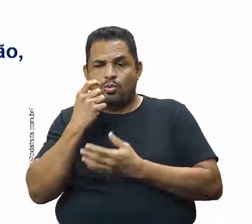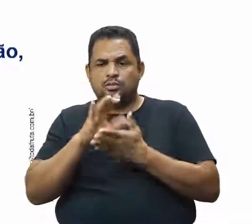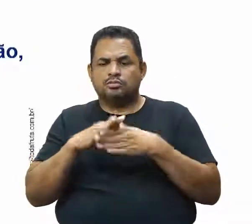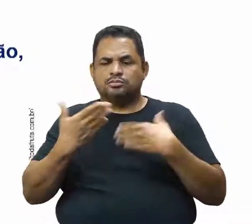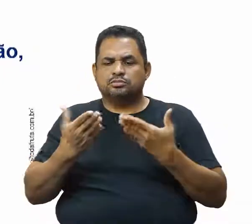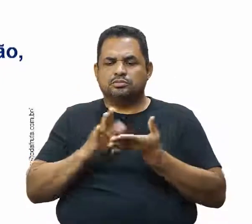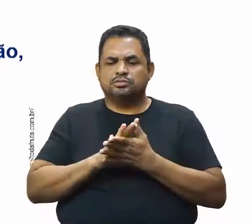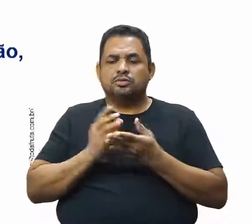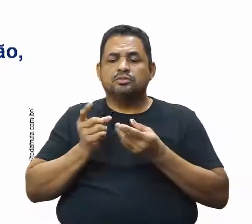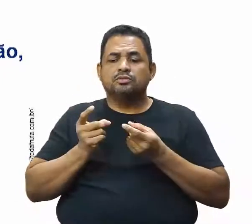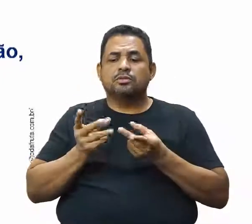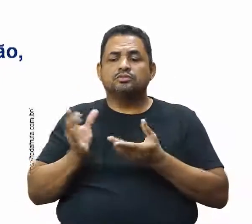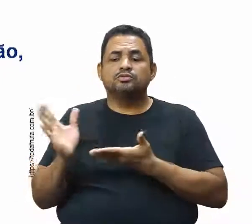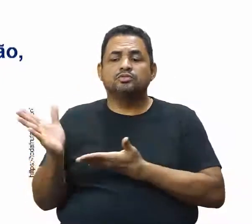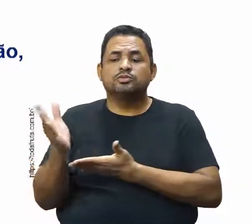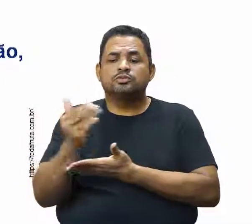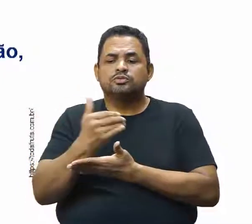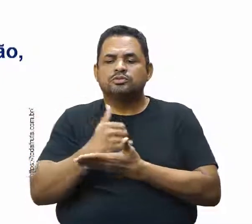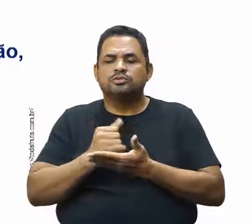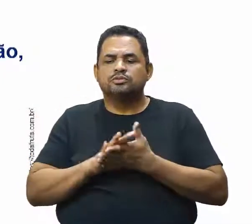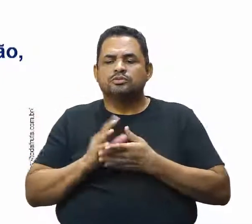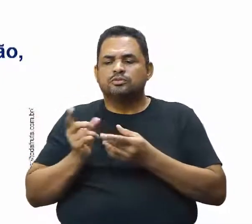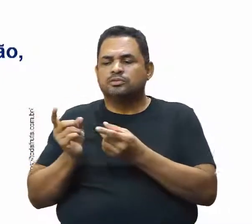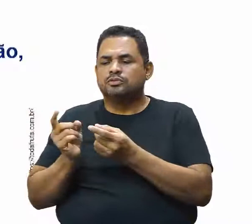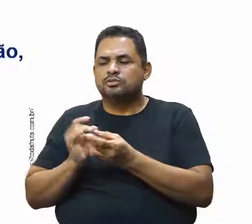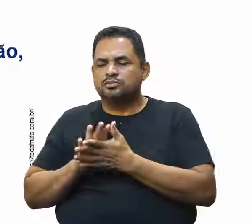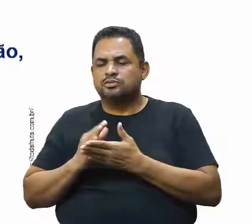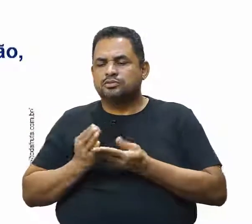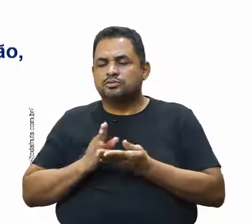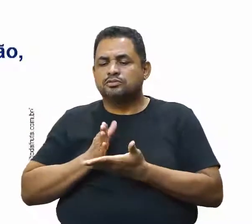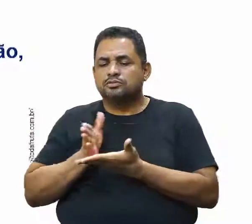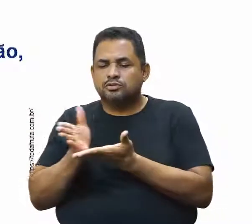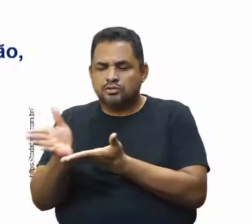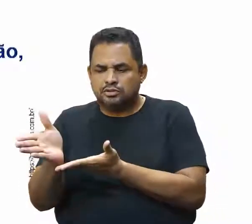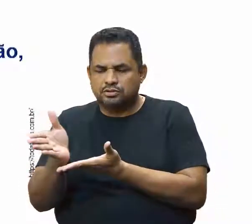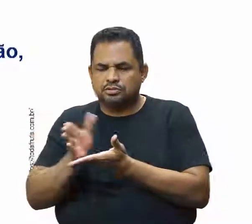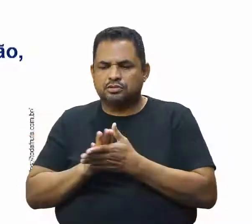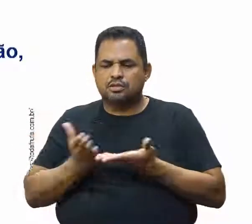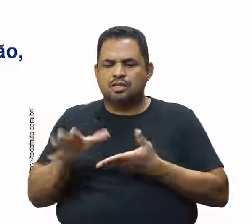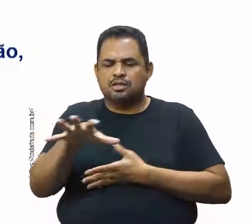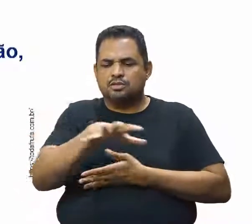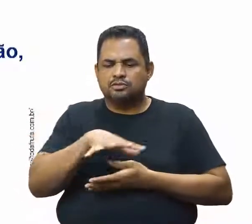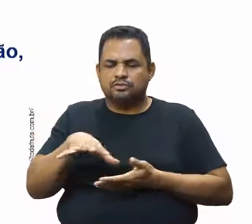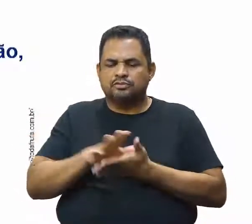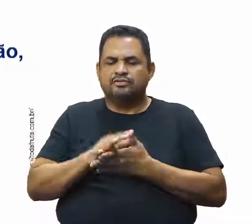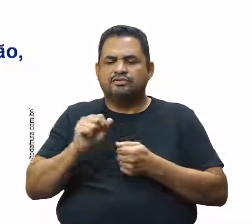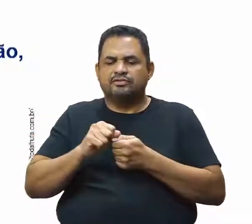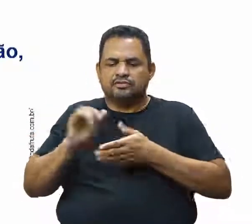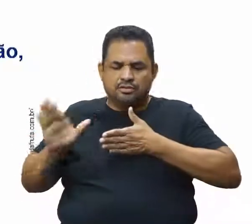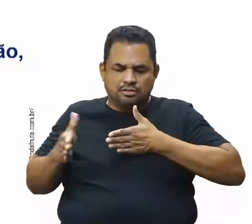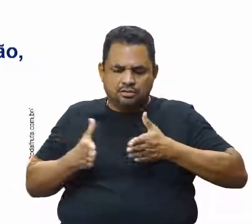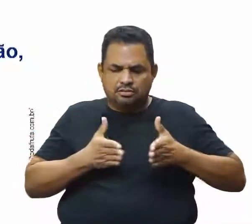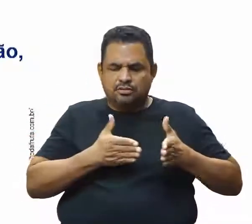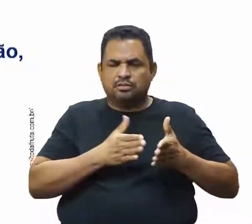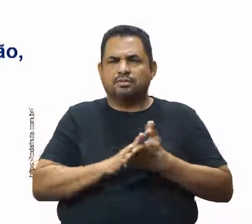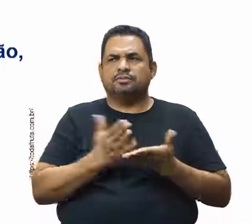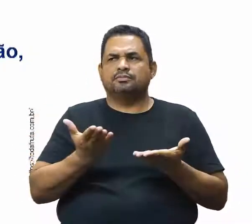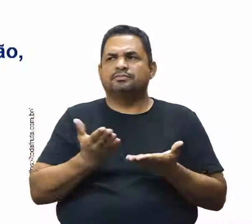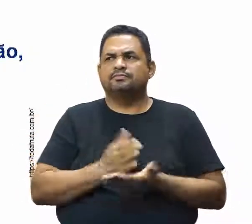são direcionadas para aquele setor aonde vão fazer o processamento. Então, é